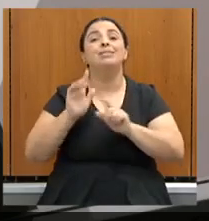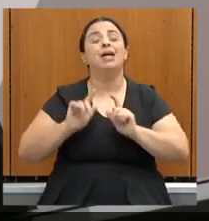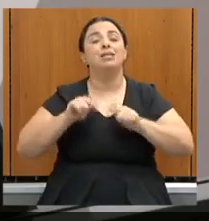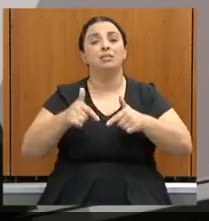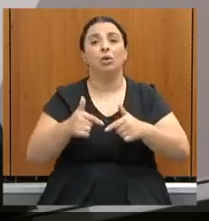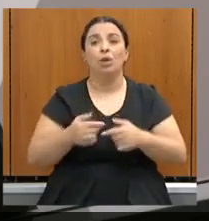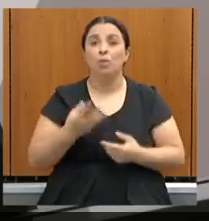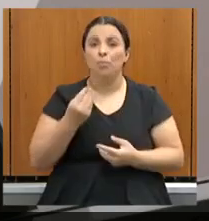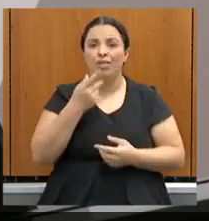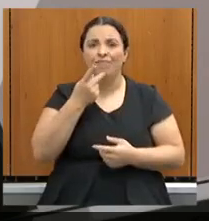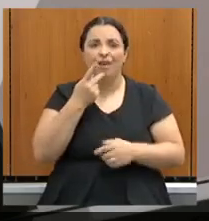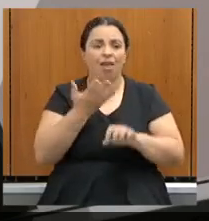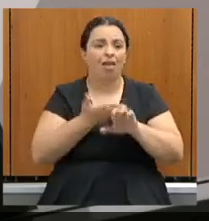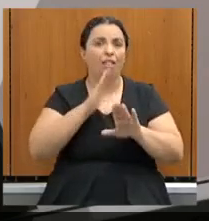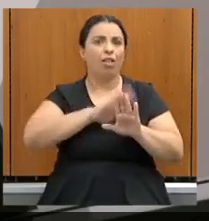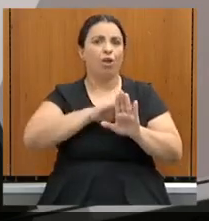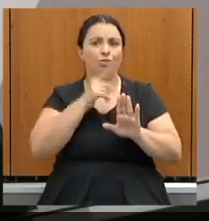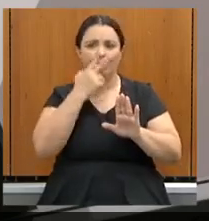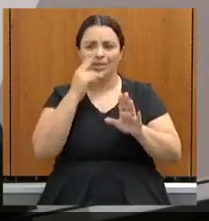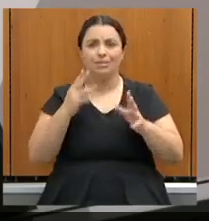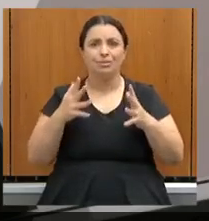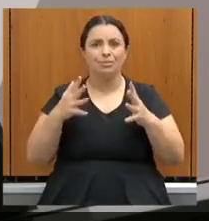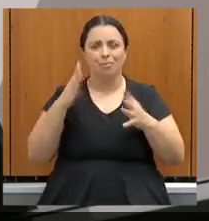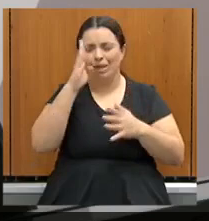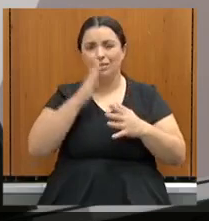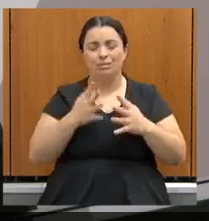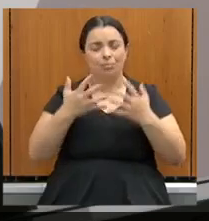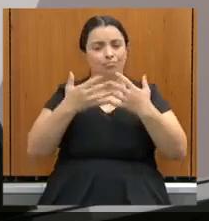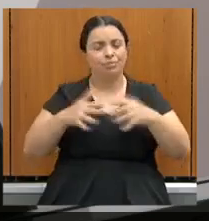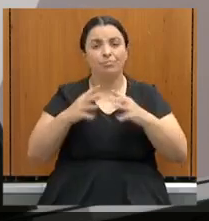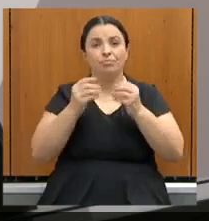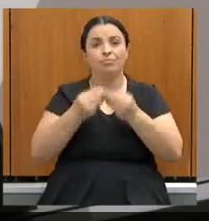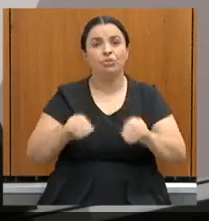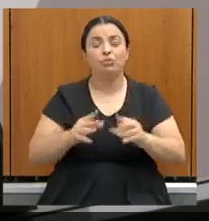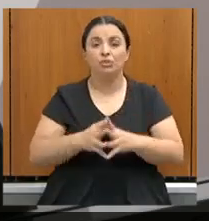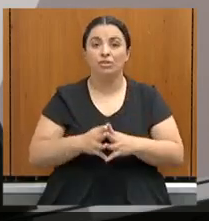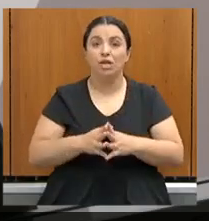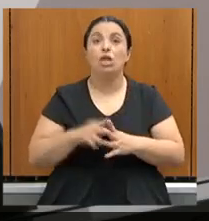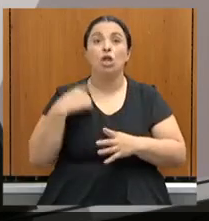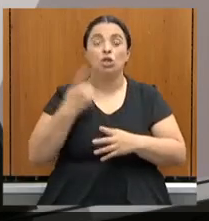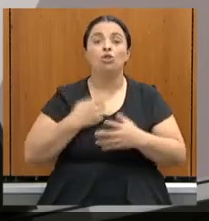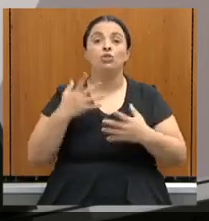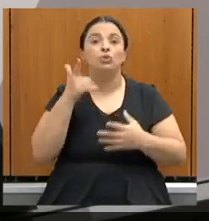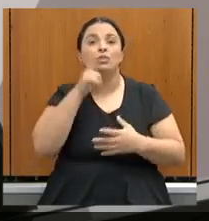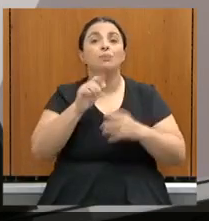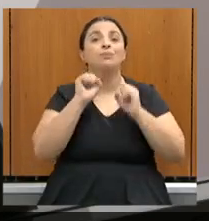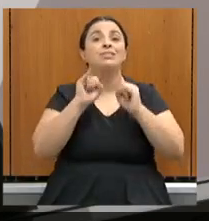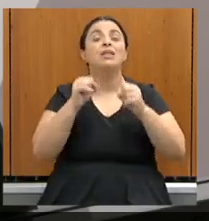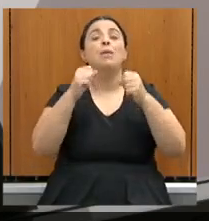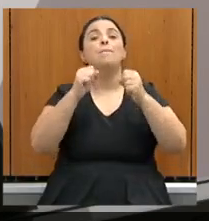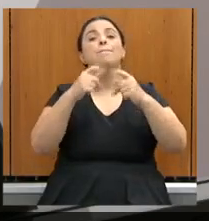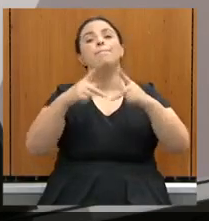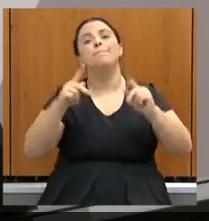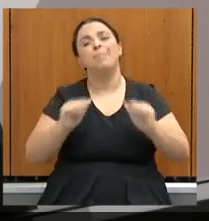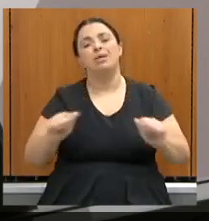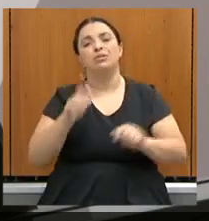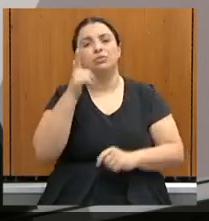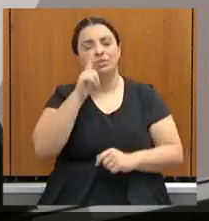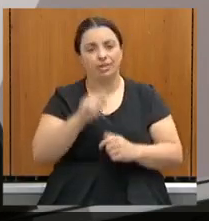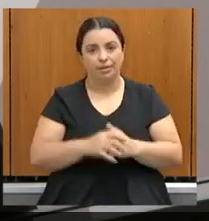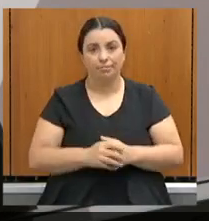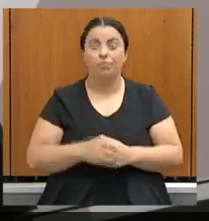preciso mais ação. e só conseguiremos isso numa cultura de paz. Novos editais,